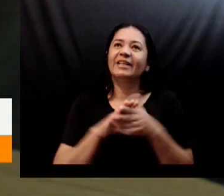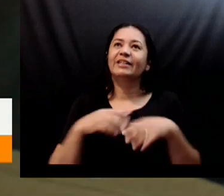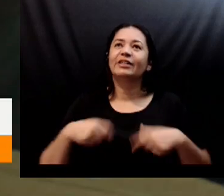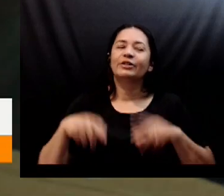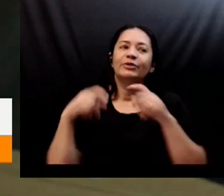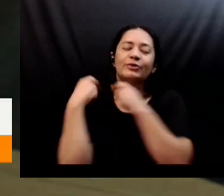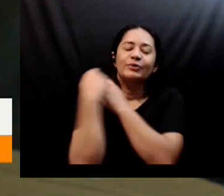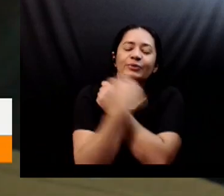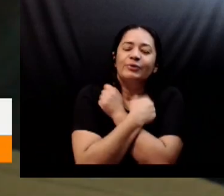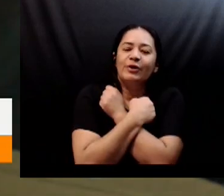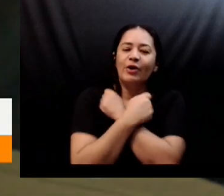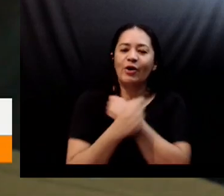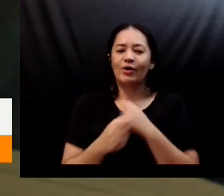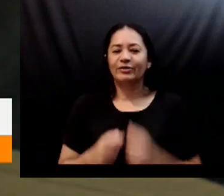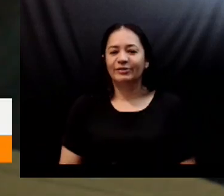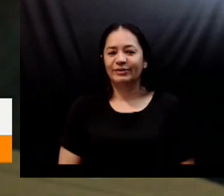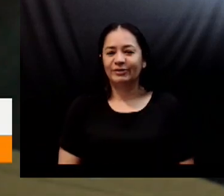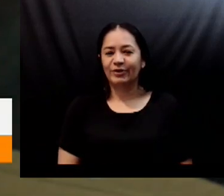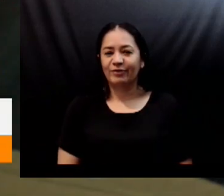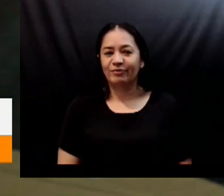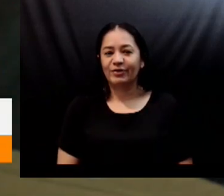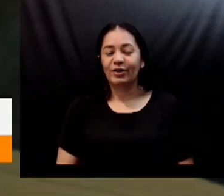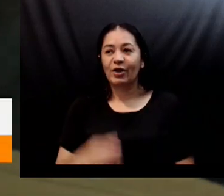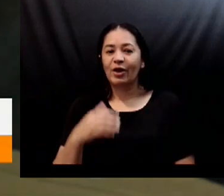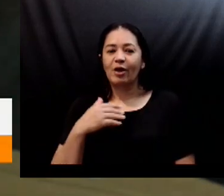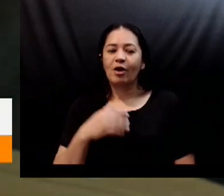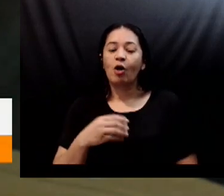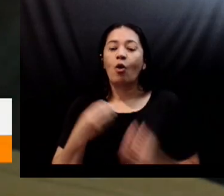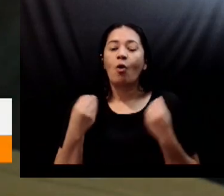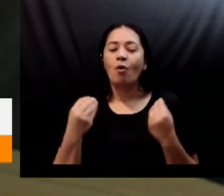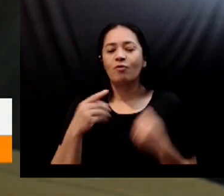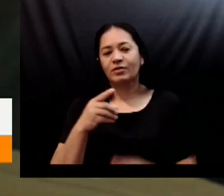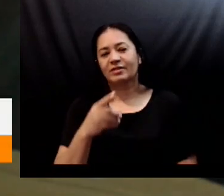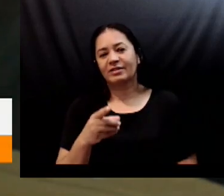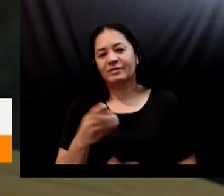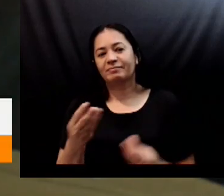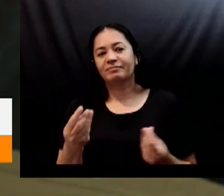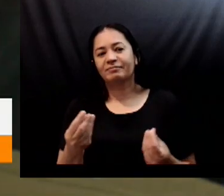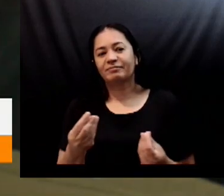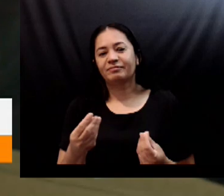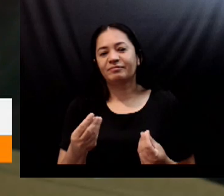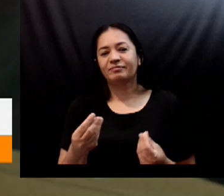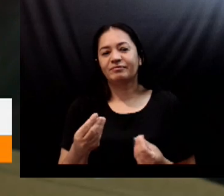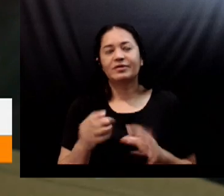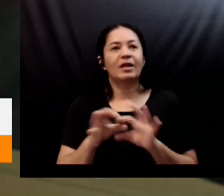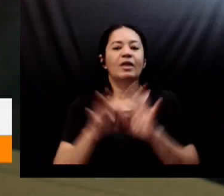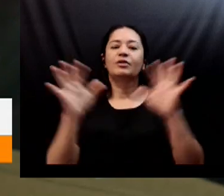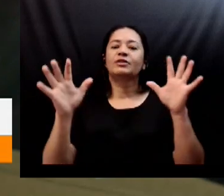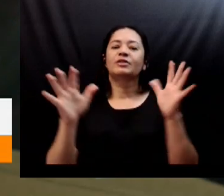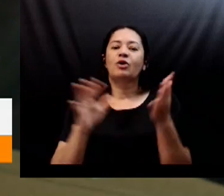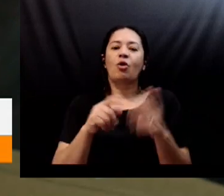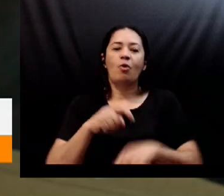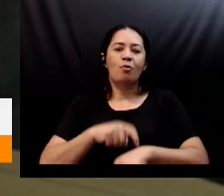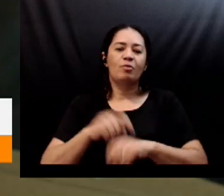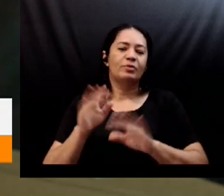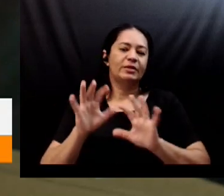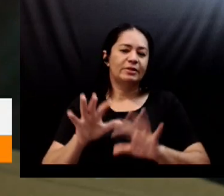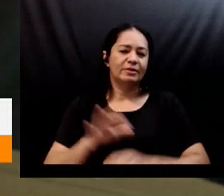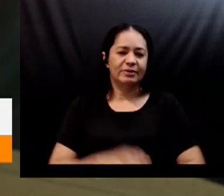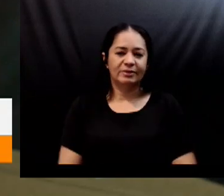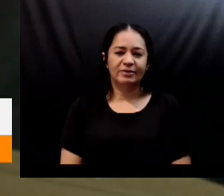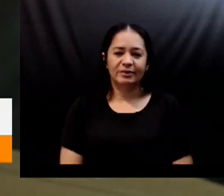seu quentinho. Quanto tempo faz que você não se permite um momento desse? Aí as pessoas pensam